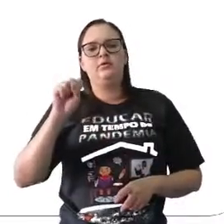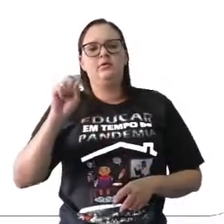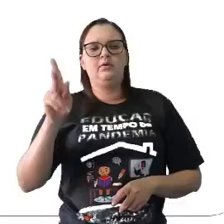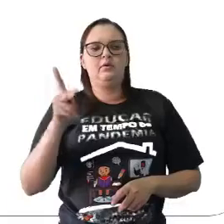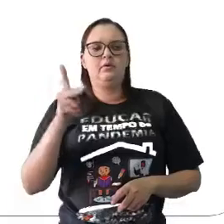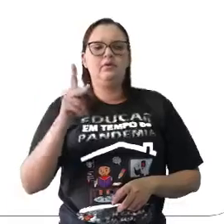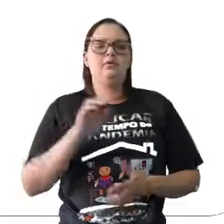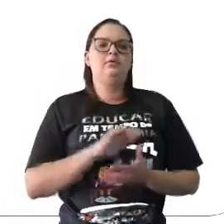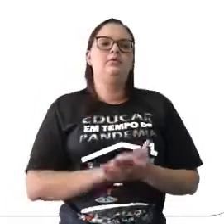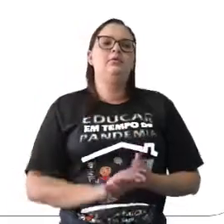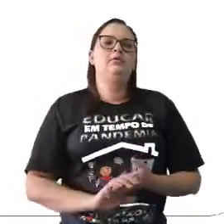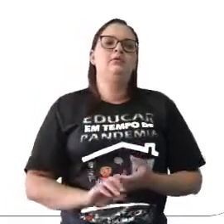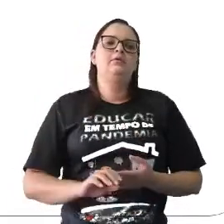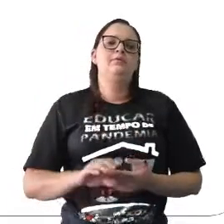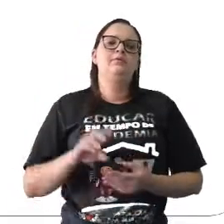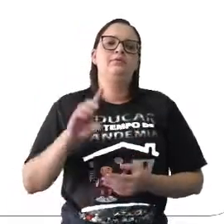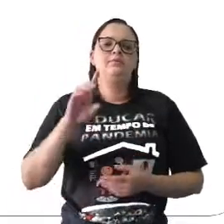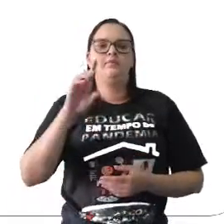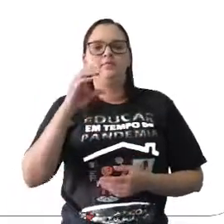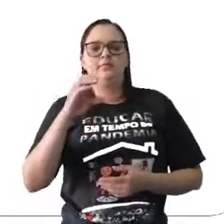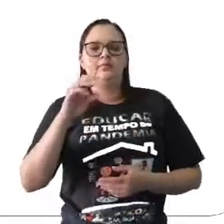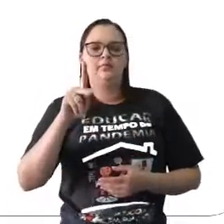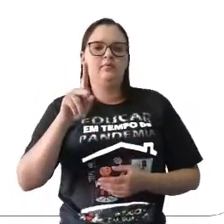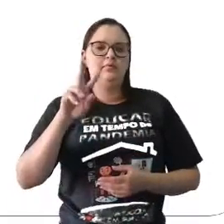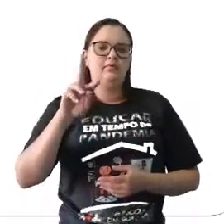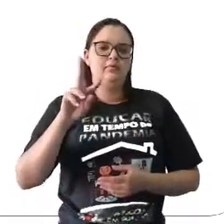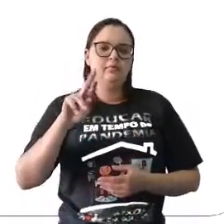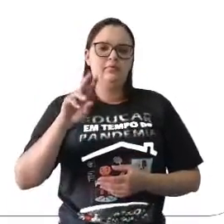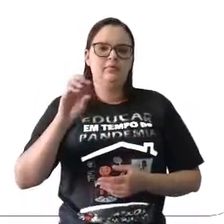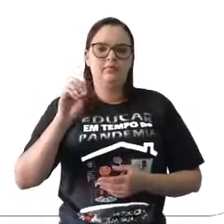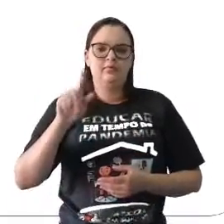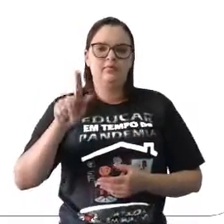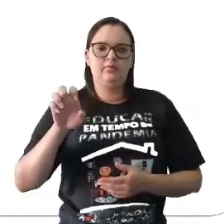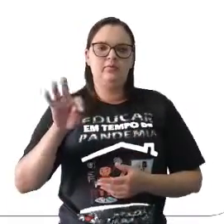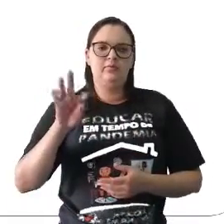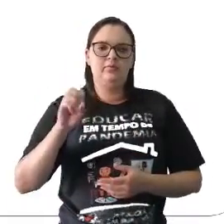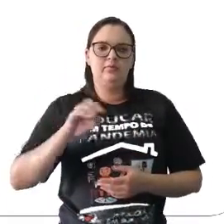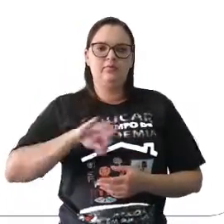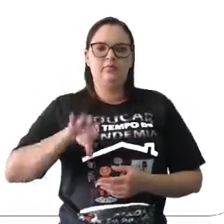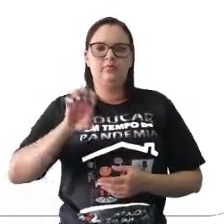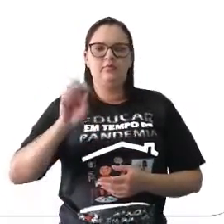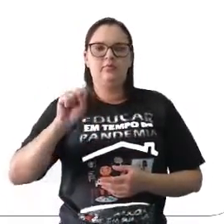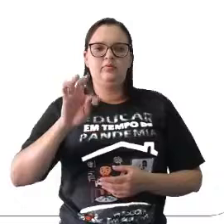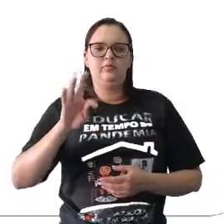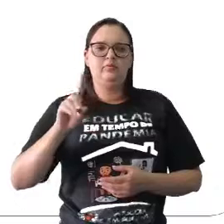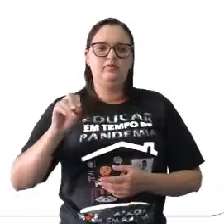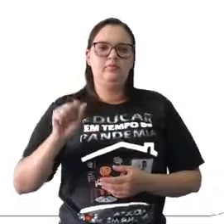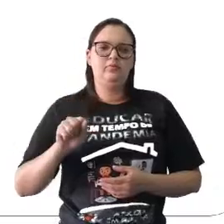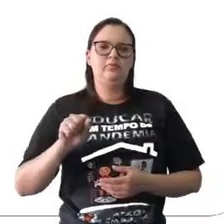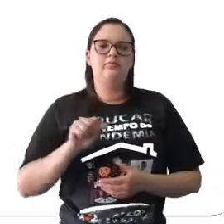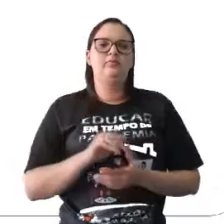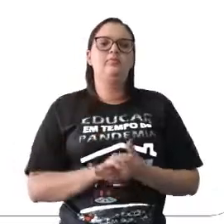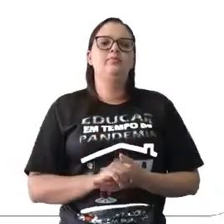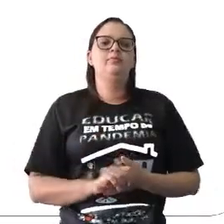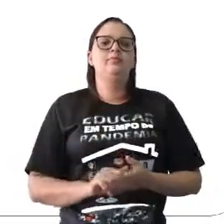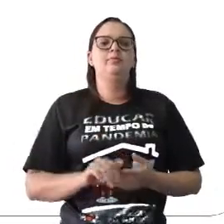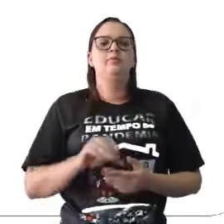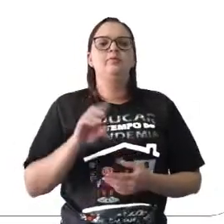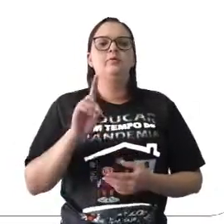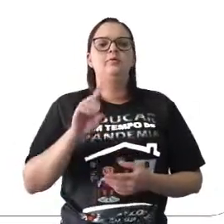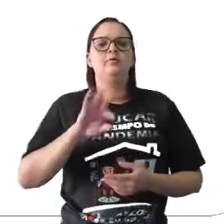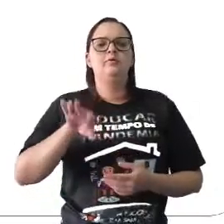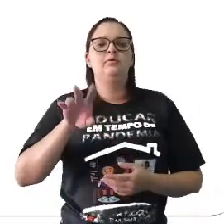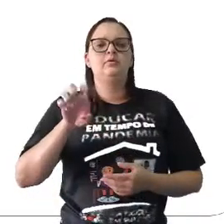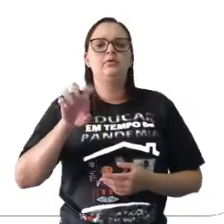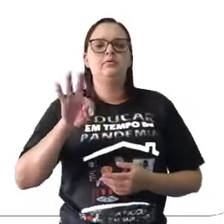o estrógeno. Na letra D, o estrógeno e o glucagon. Na letra E, o T3 e o T4, tá? Pesquisem todos